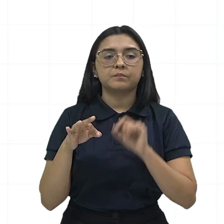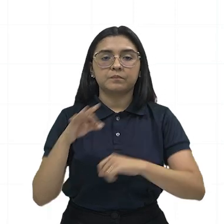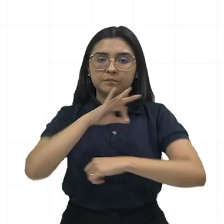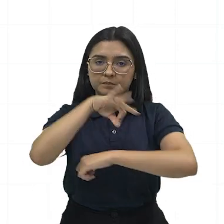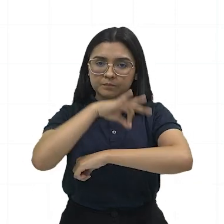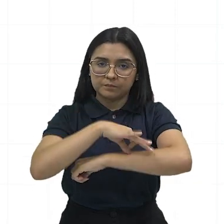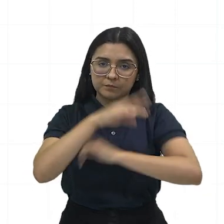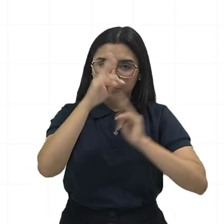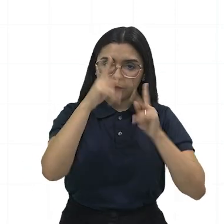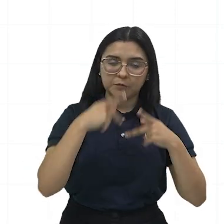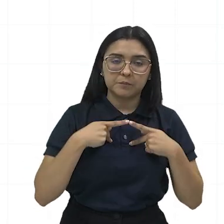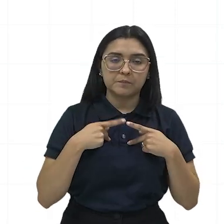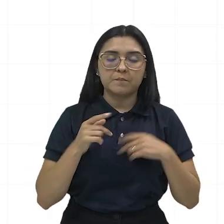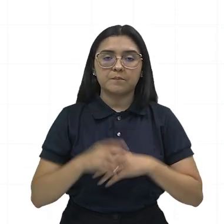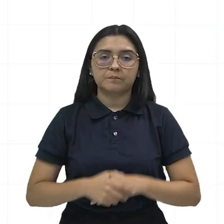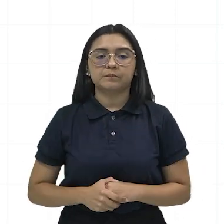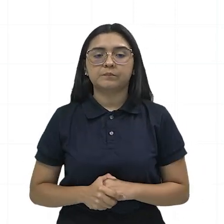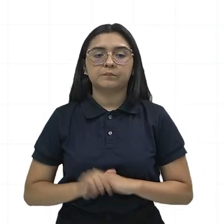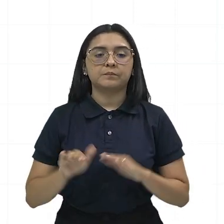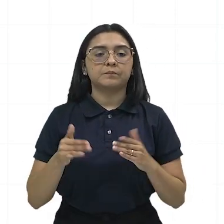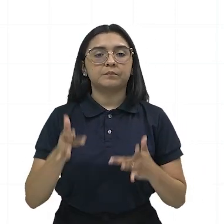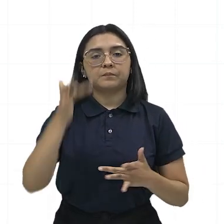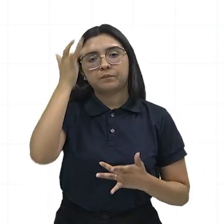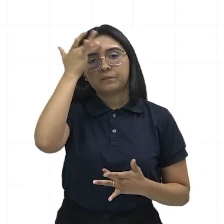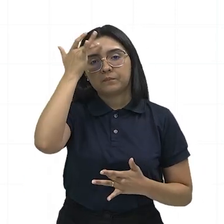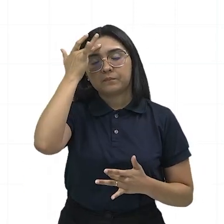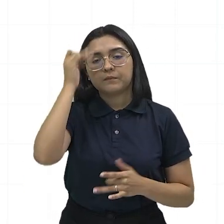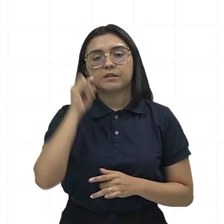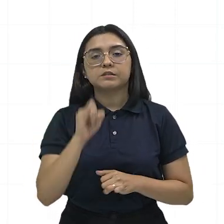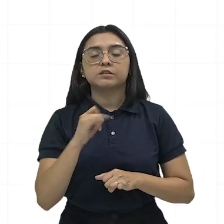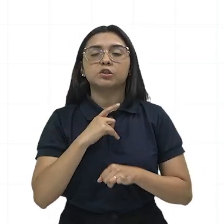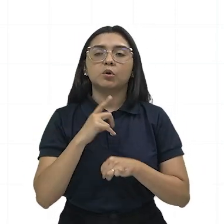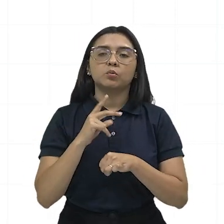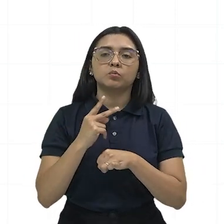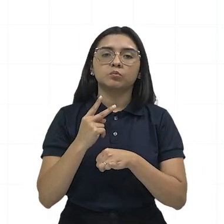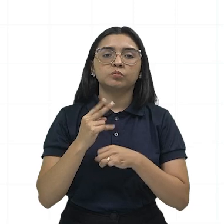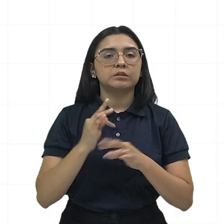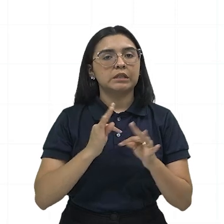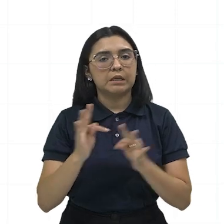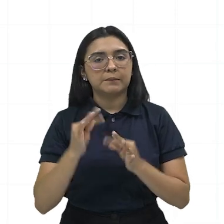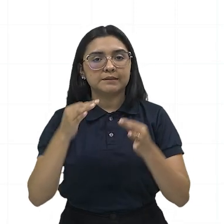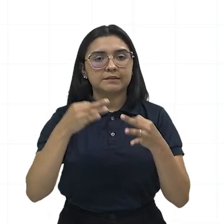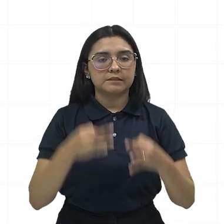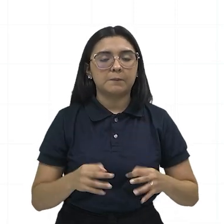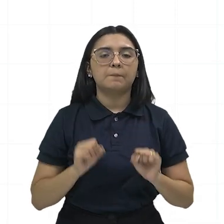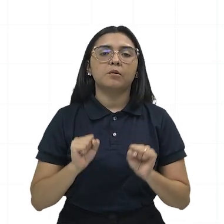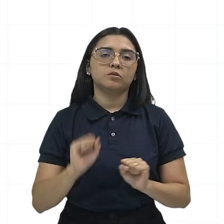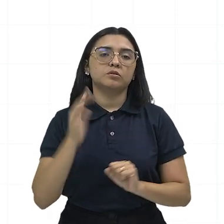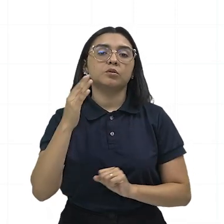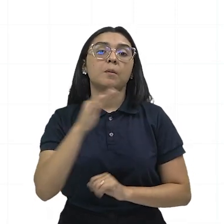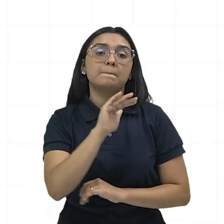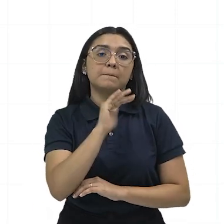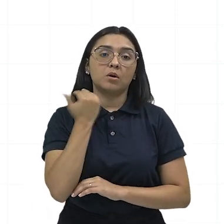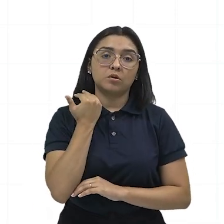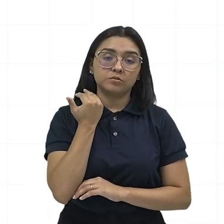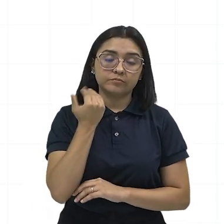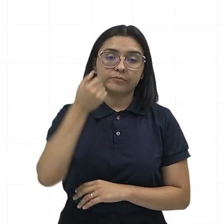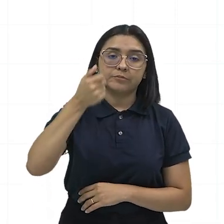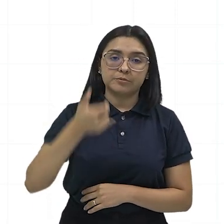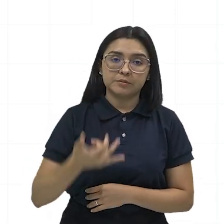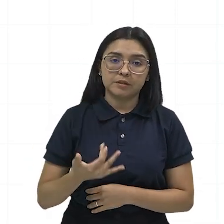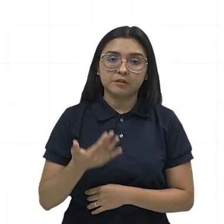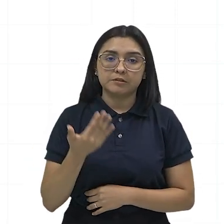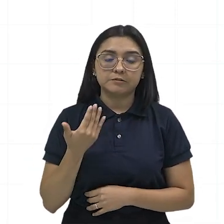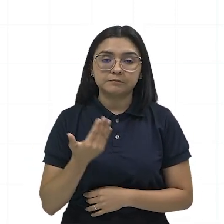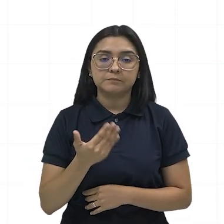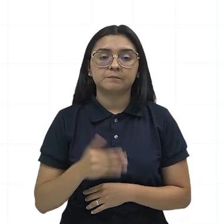ser humano. A malária, se não tratada adequadamente, pode levar à morte, né? Como eu falei para vocês,